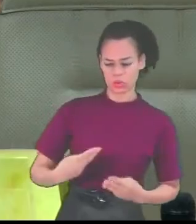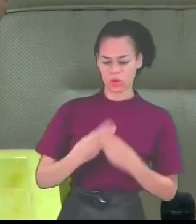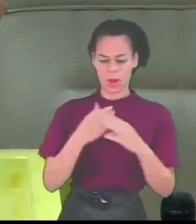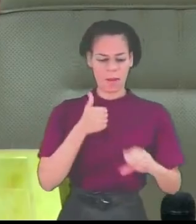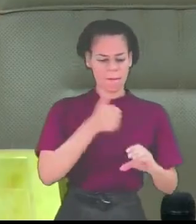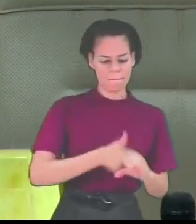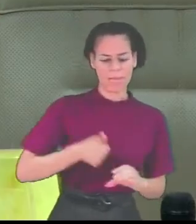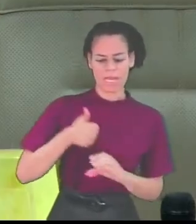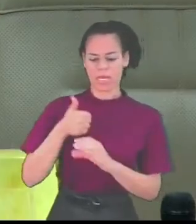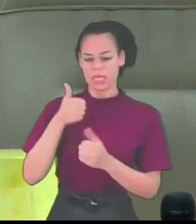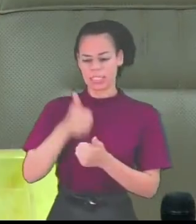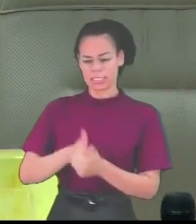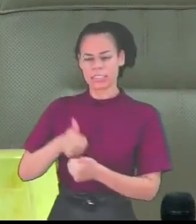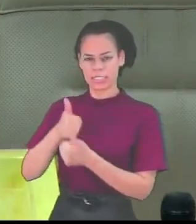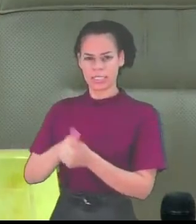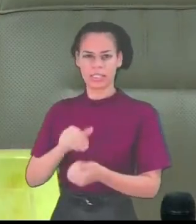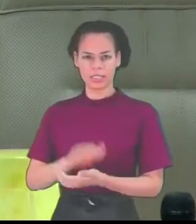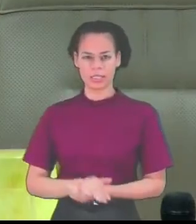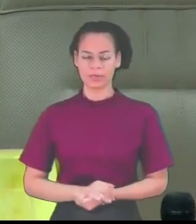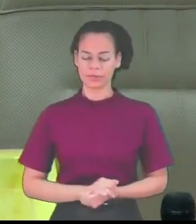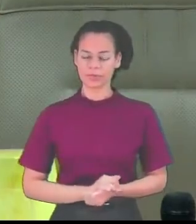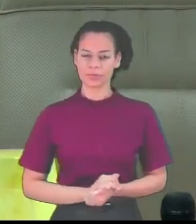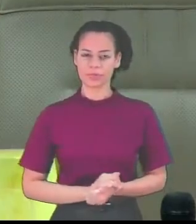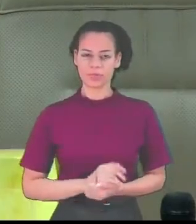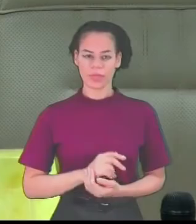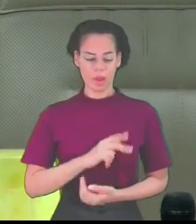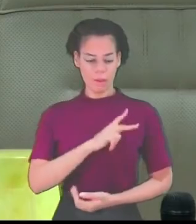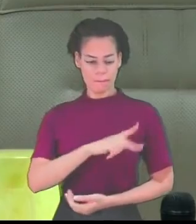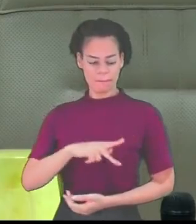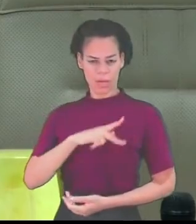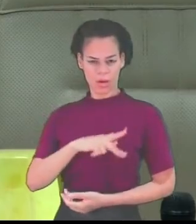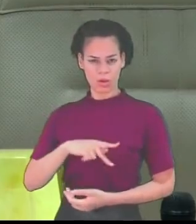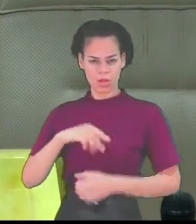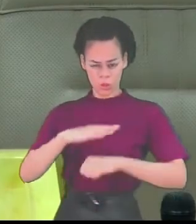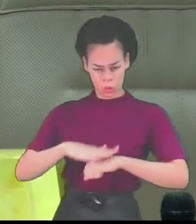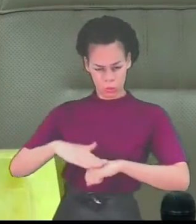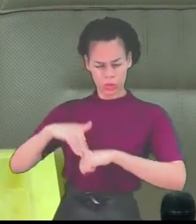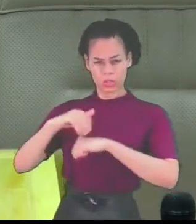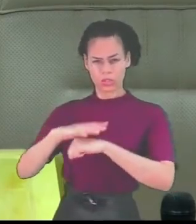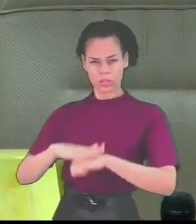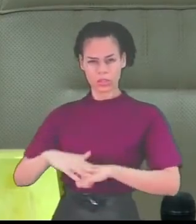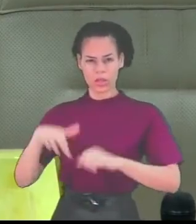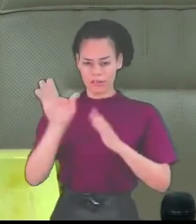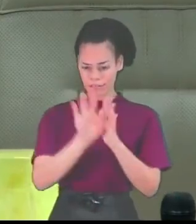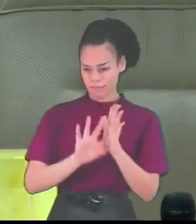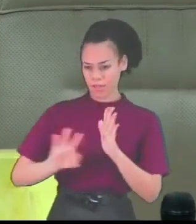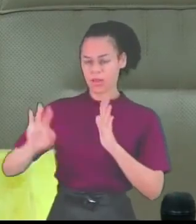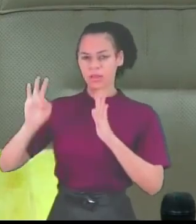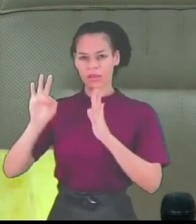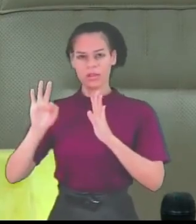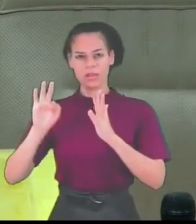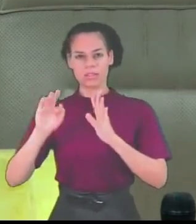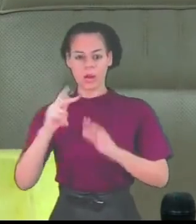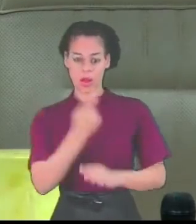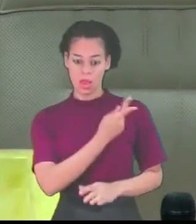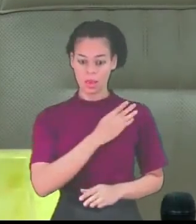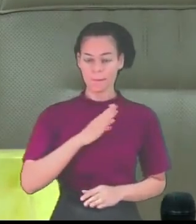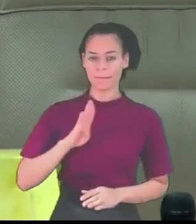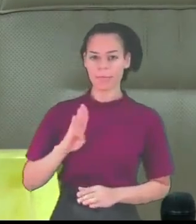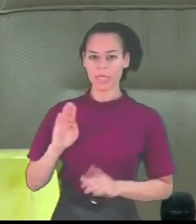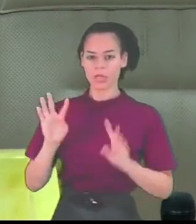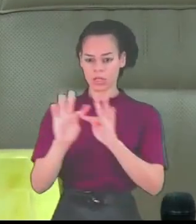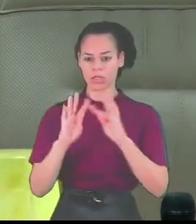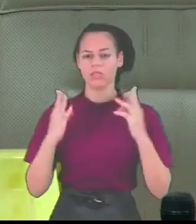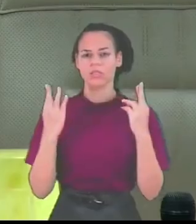impacta de Paula Fernanda Paula Zeloso fariseu hebreu de Hebreus da Tribo de